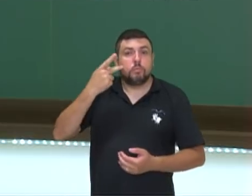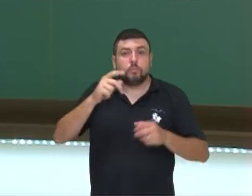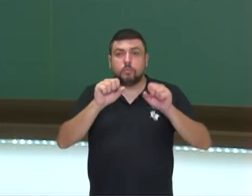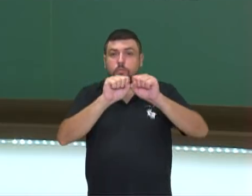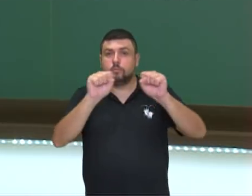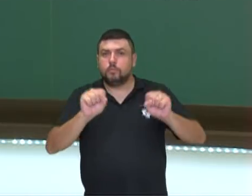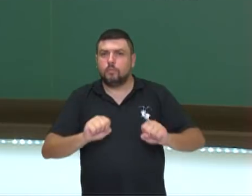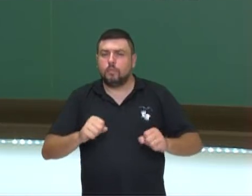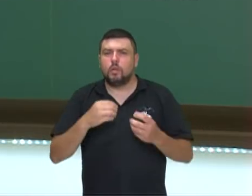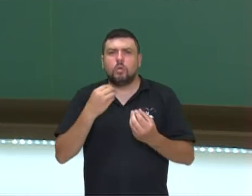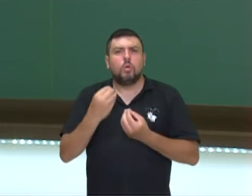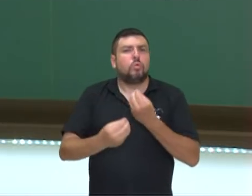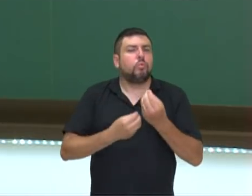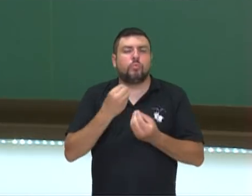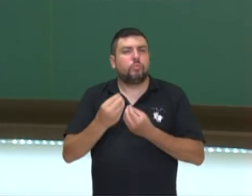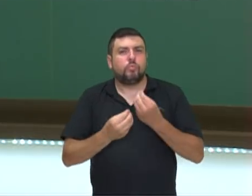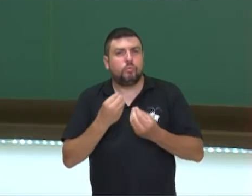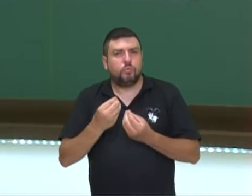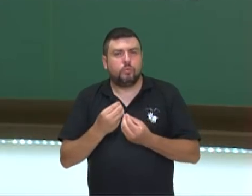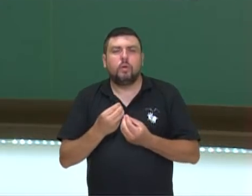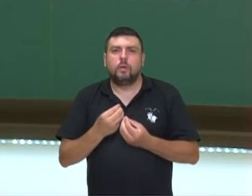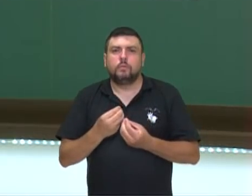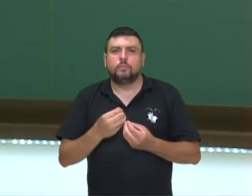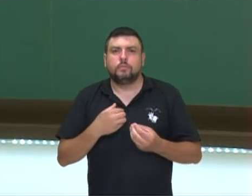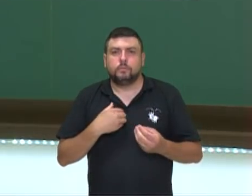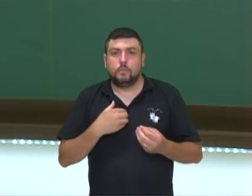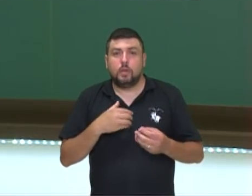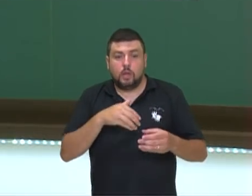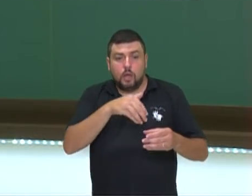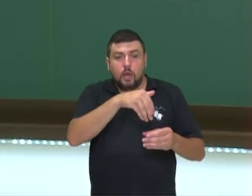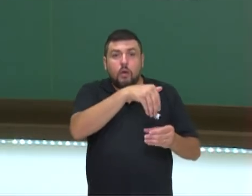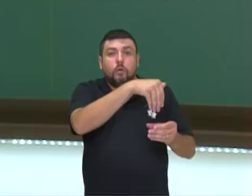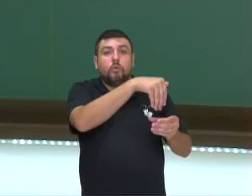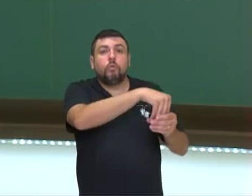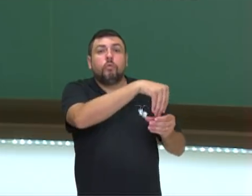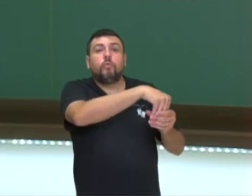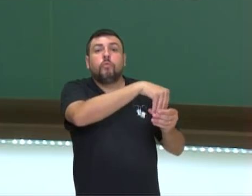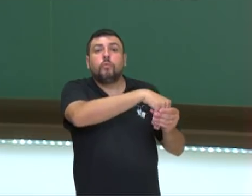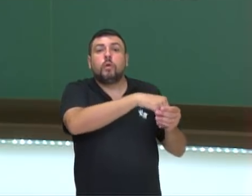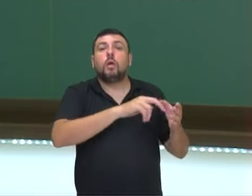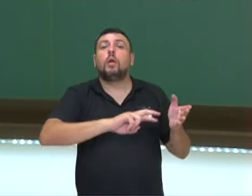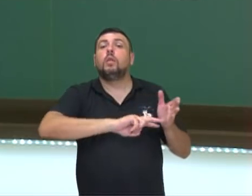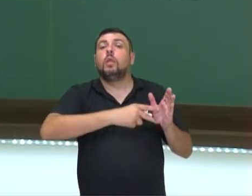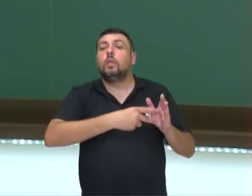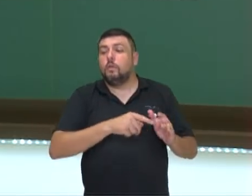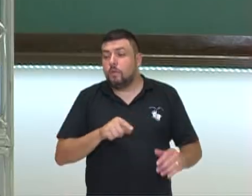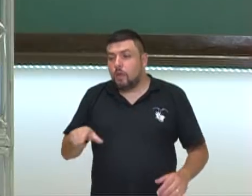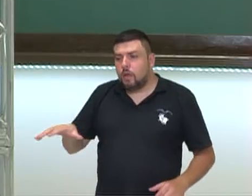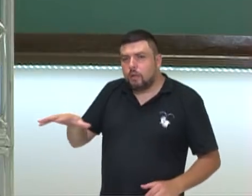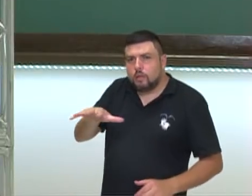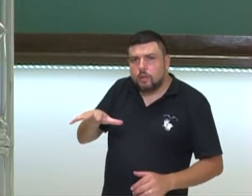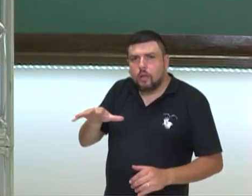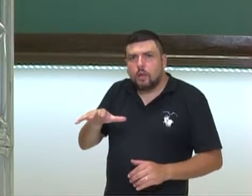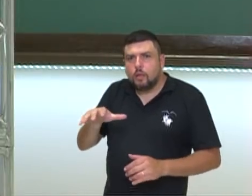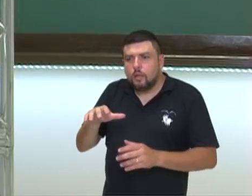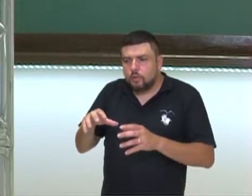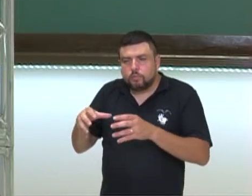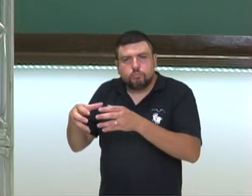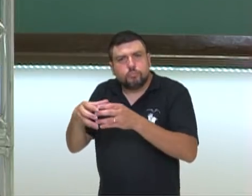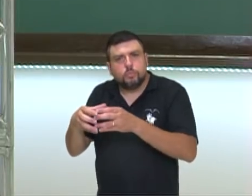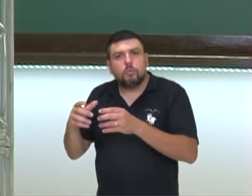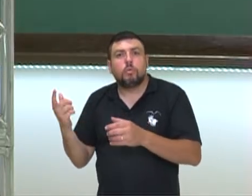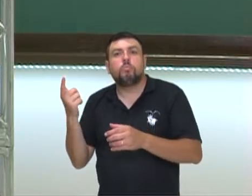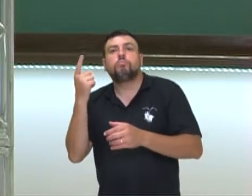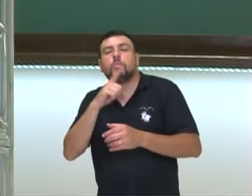República, não garantia que o voto representasse a vontade dos eleitores. Como assim? O eleitor